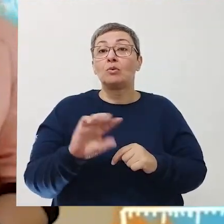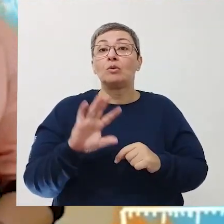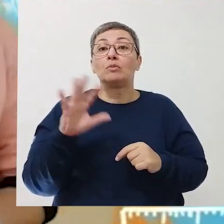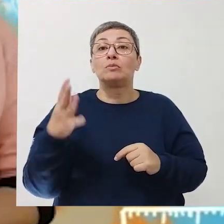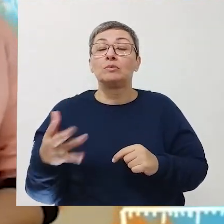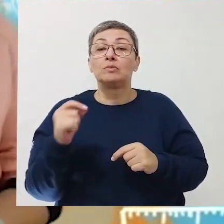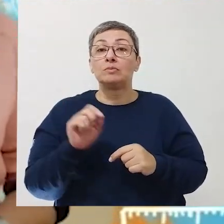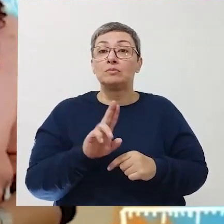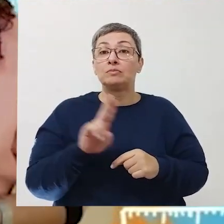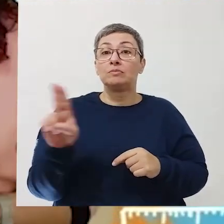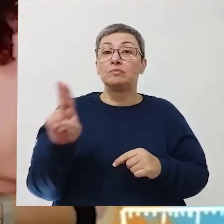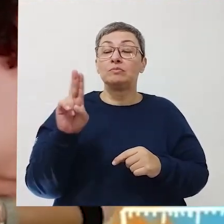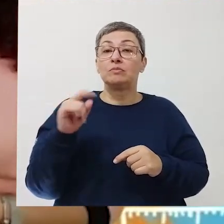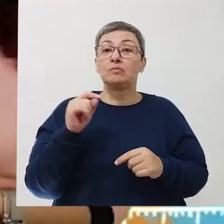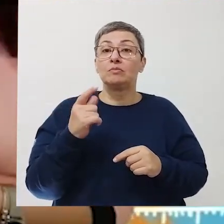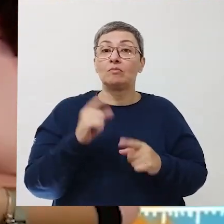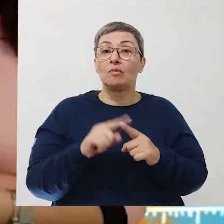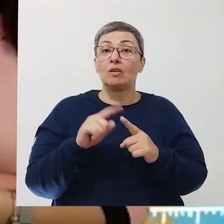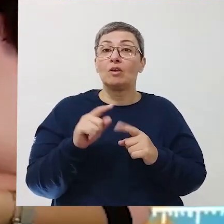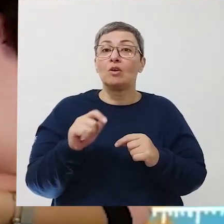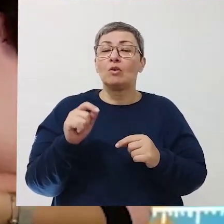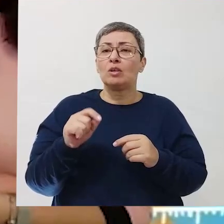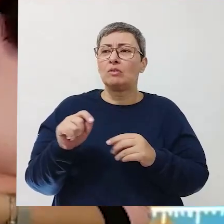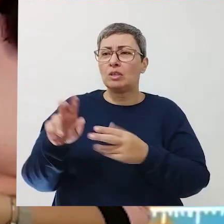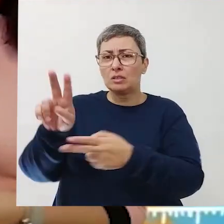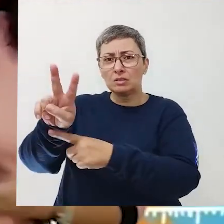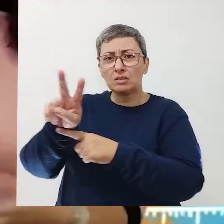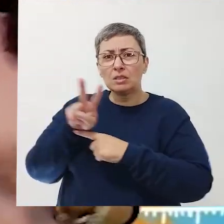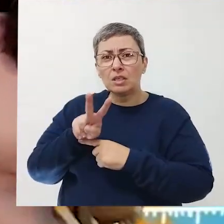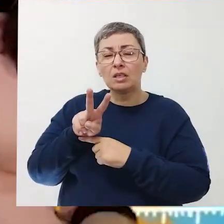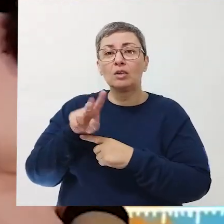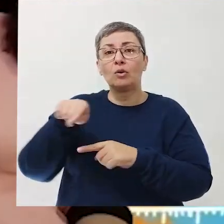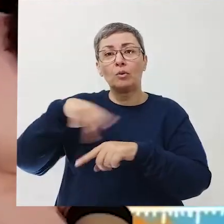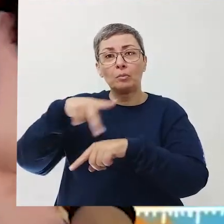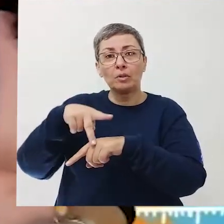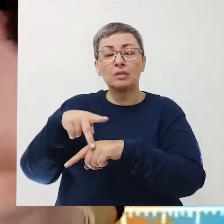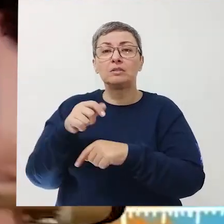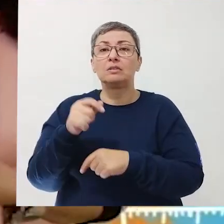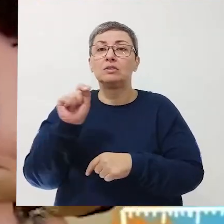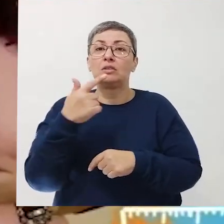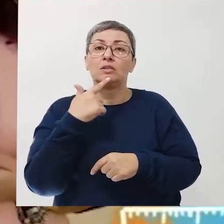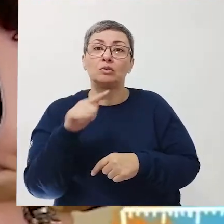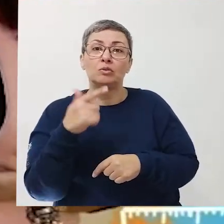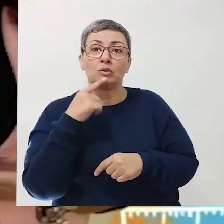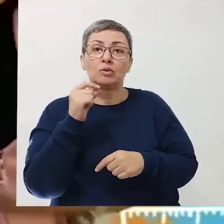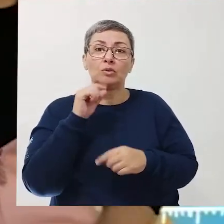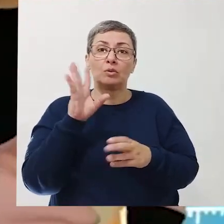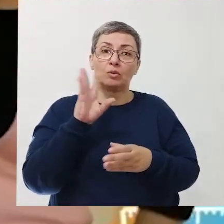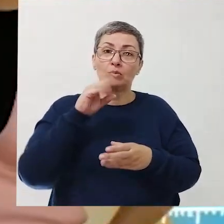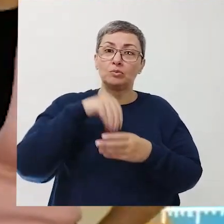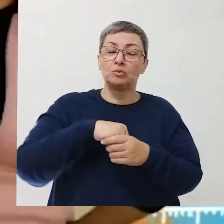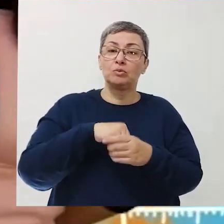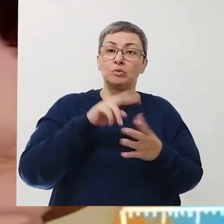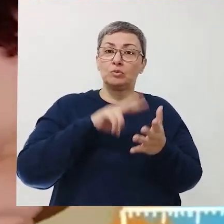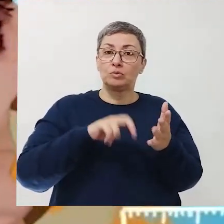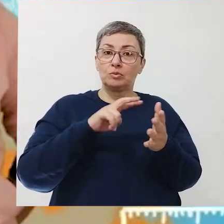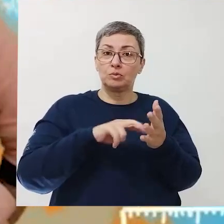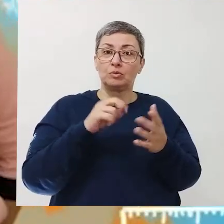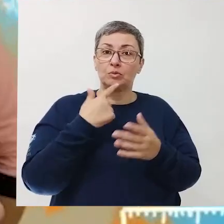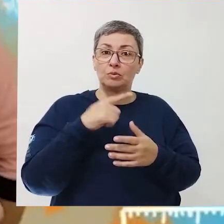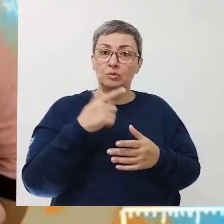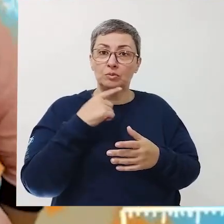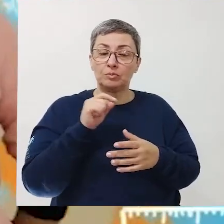um assunto muito importante Você já ouviu falar em bullying? Aposto que sim A palavra bullying